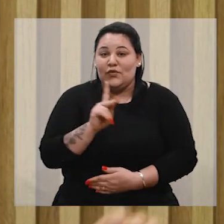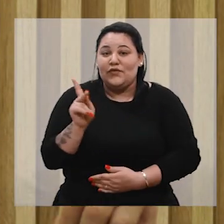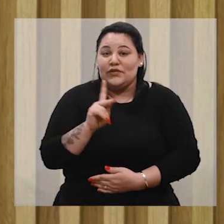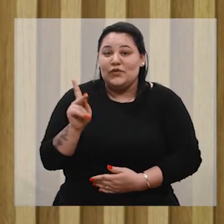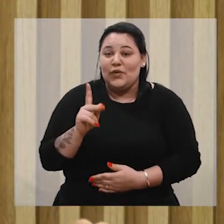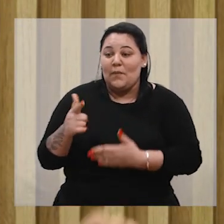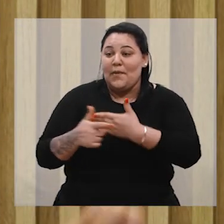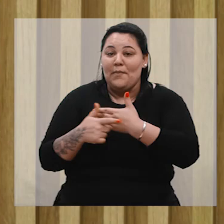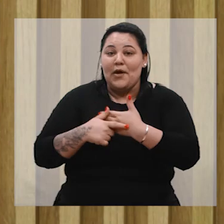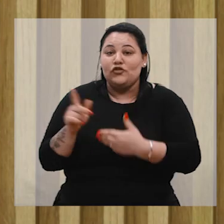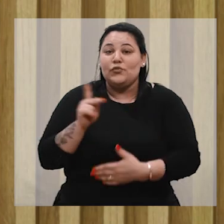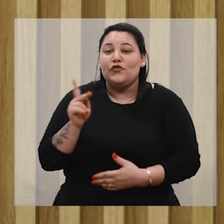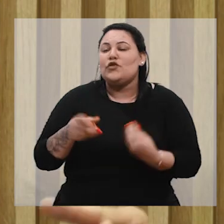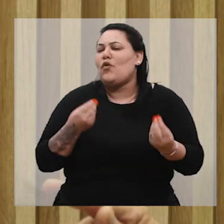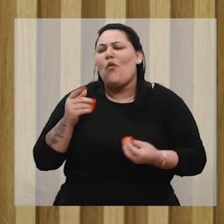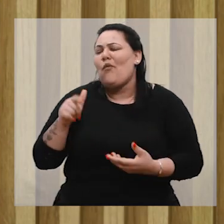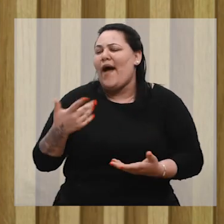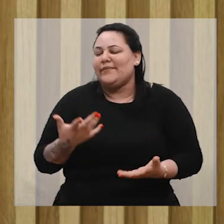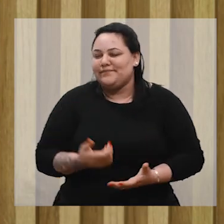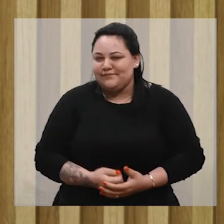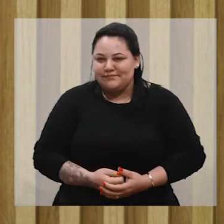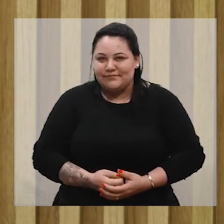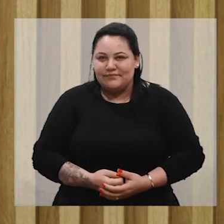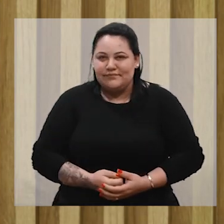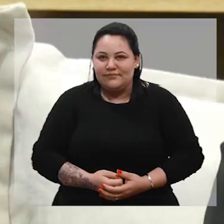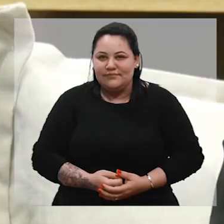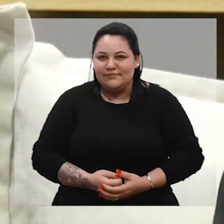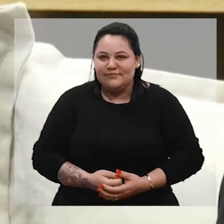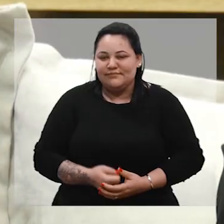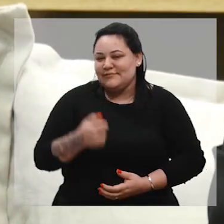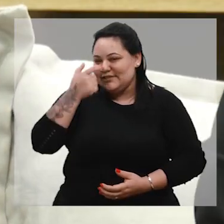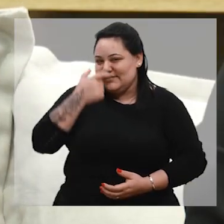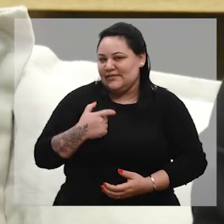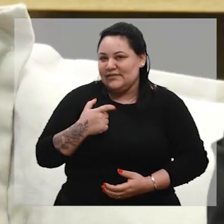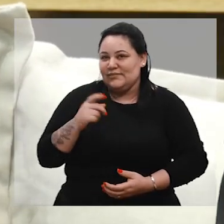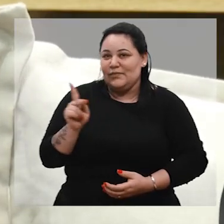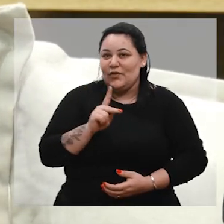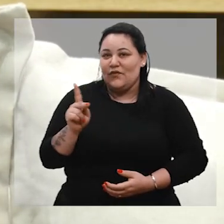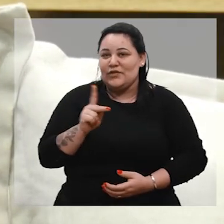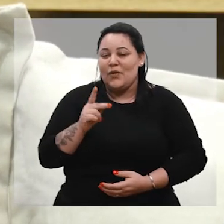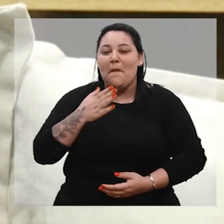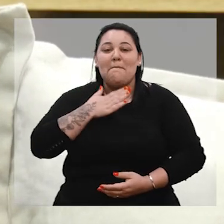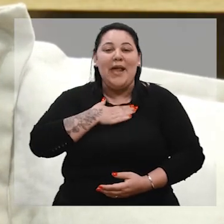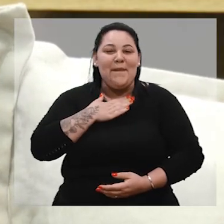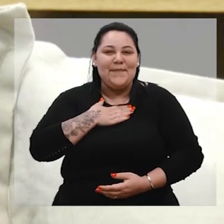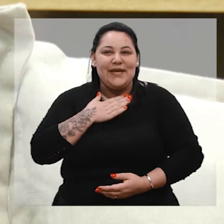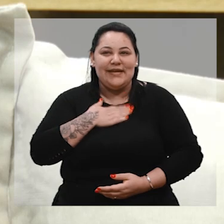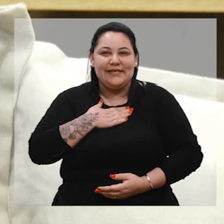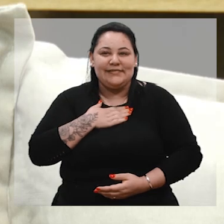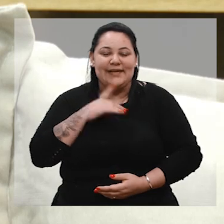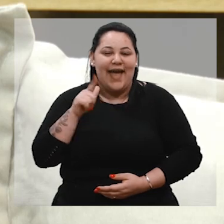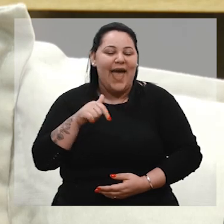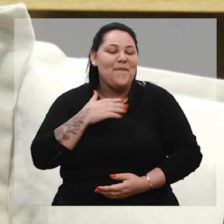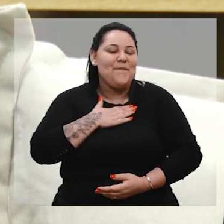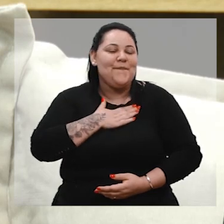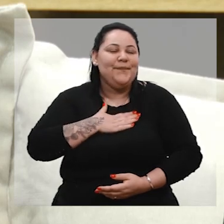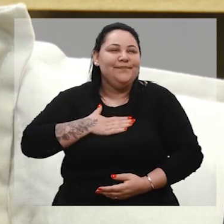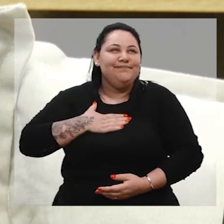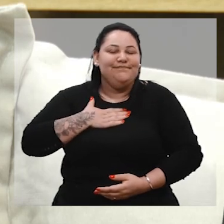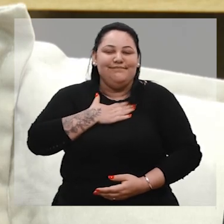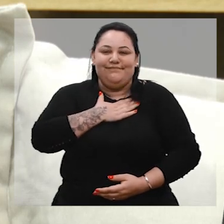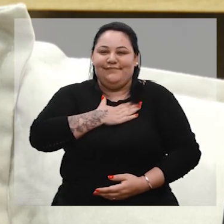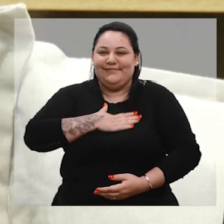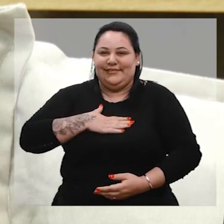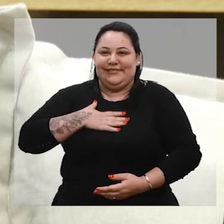docência? Como é ser professor atualmente? Bom, ser professor, para mim, é um